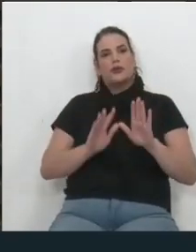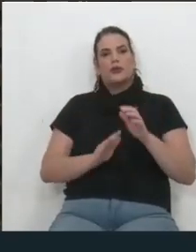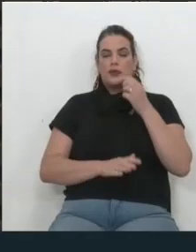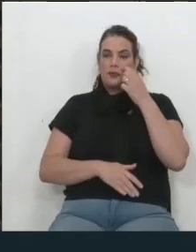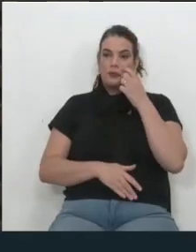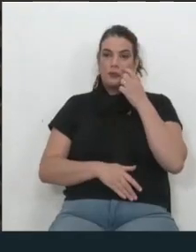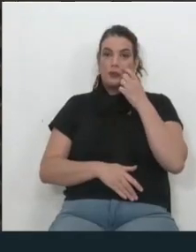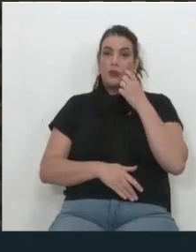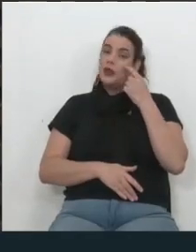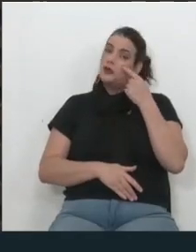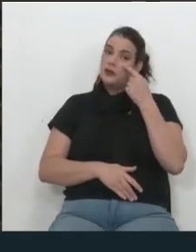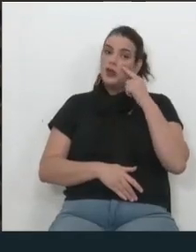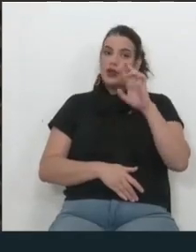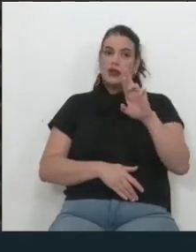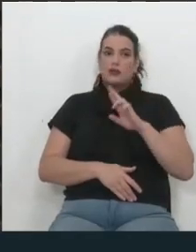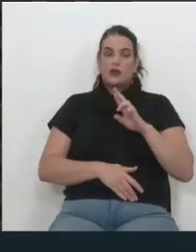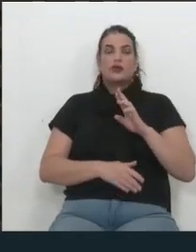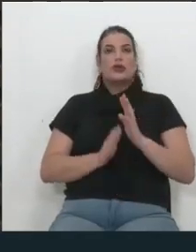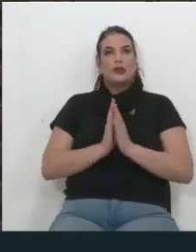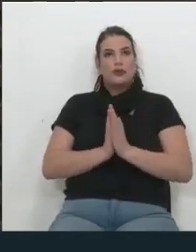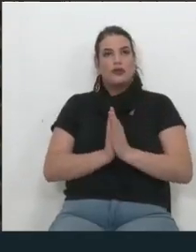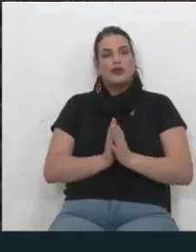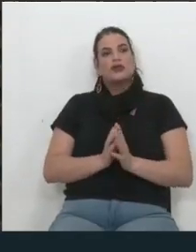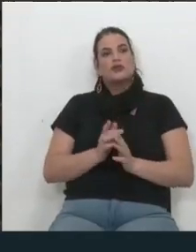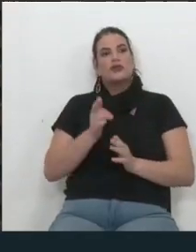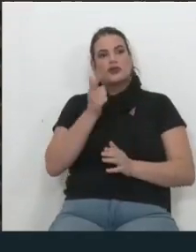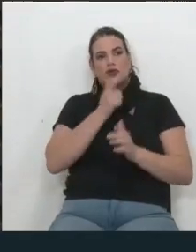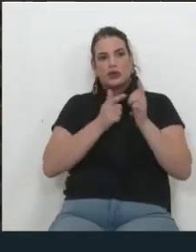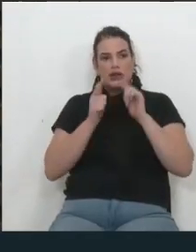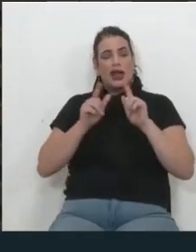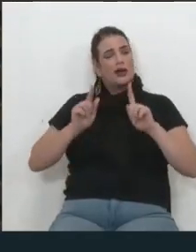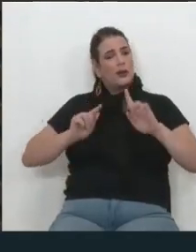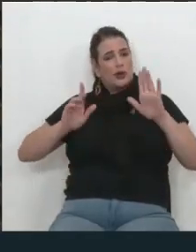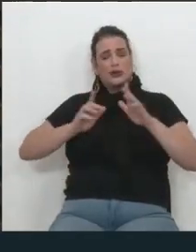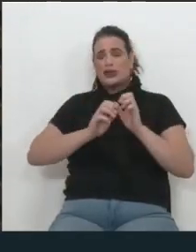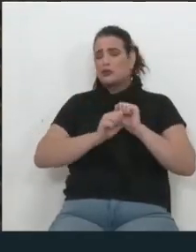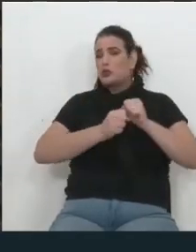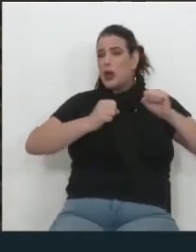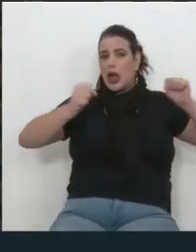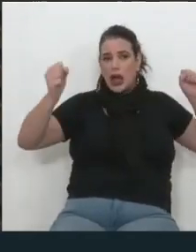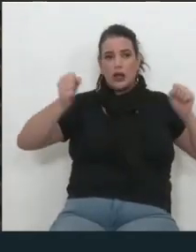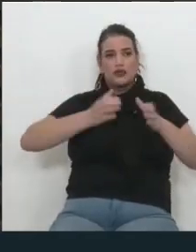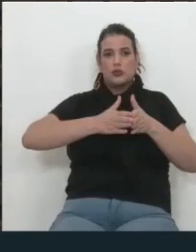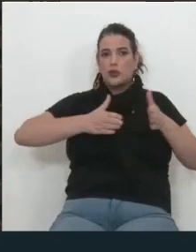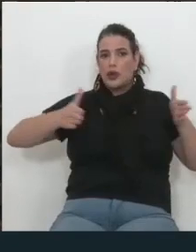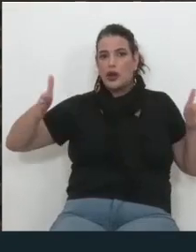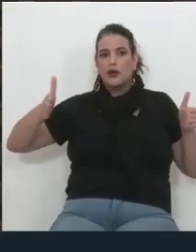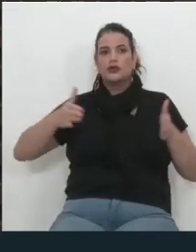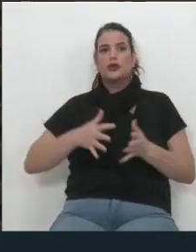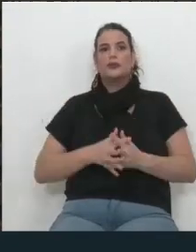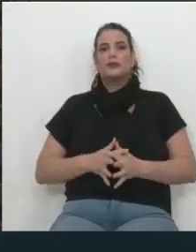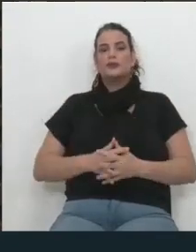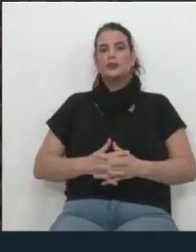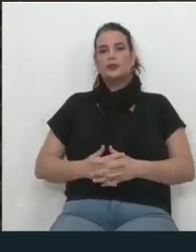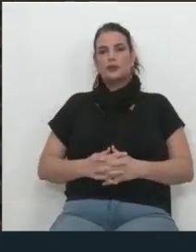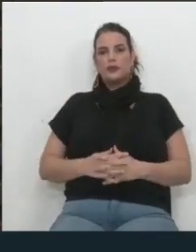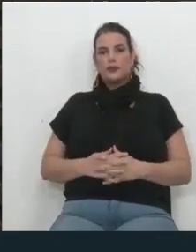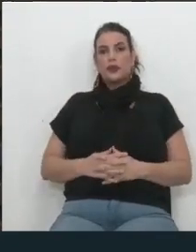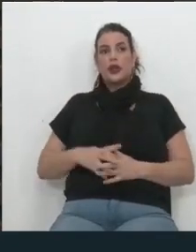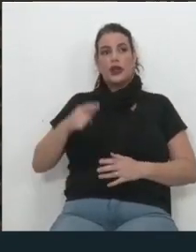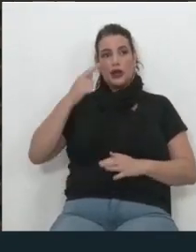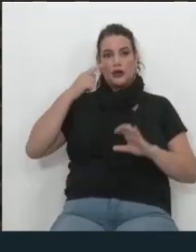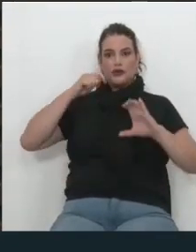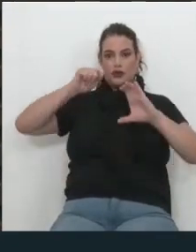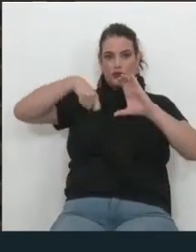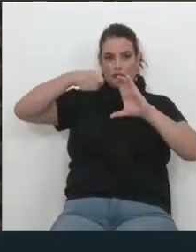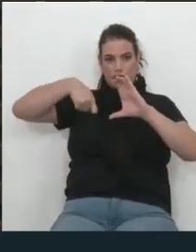ver aqui a resposta, se Deus quiser, logo, logo. A cidade de Guarulhos é muito grande, muito extensa. Né, recentemente, eu vi o vídeo que Vossa Excelência,